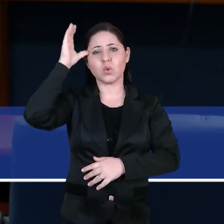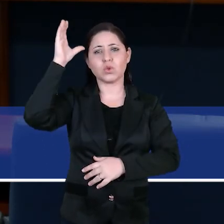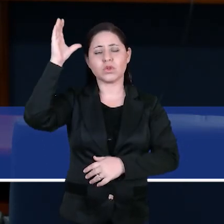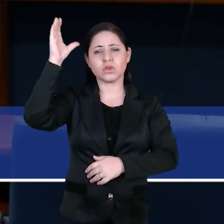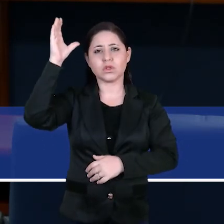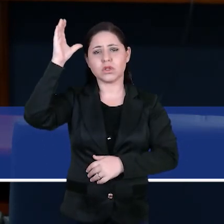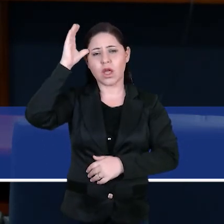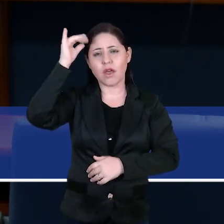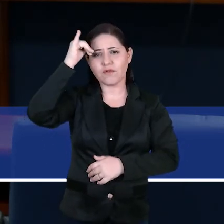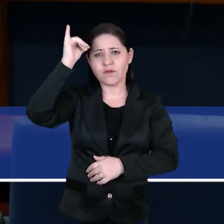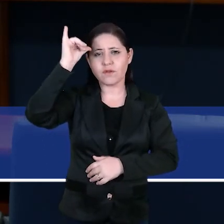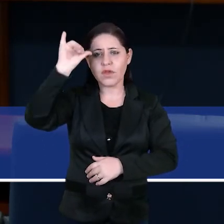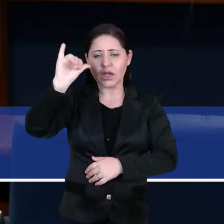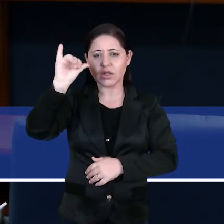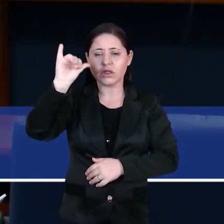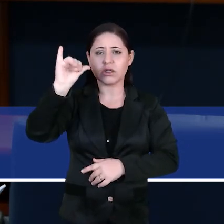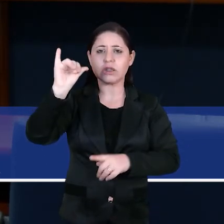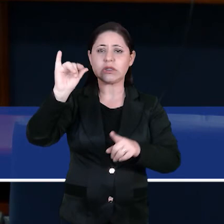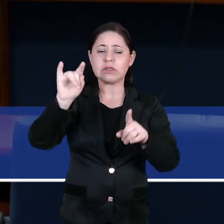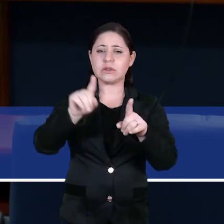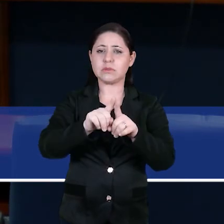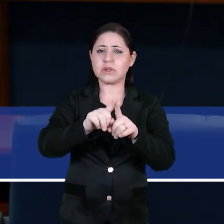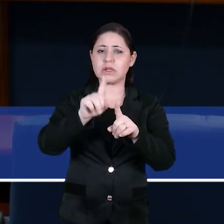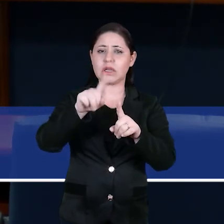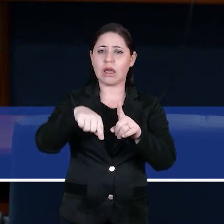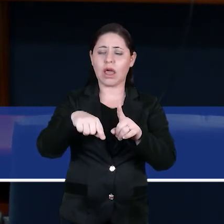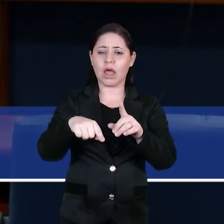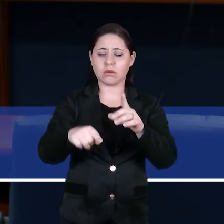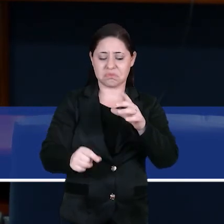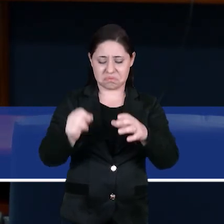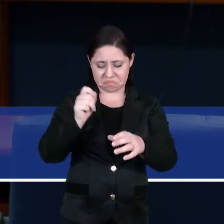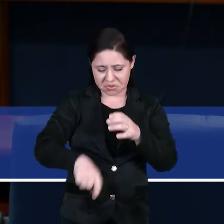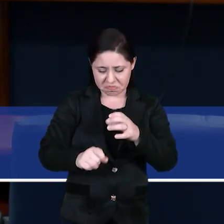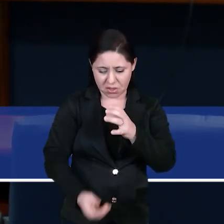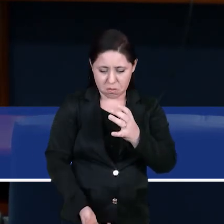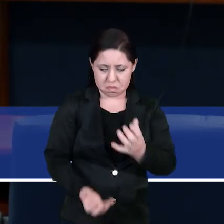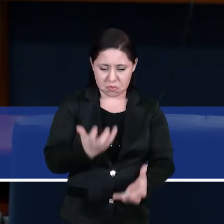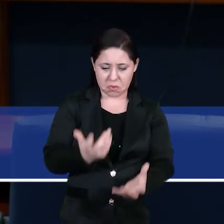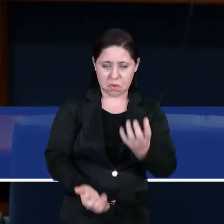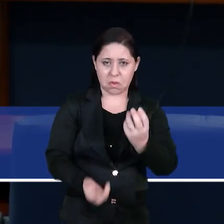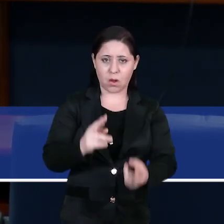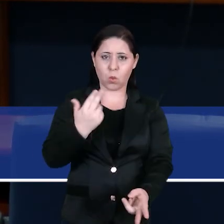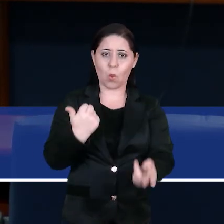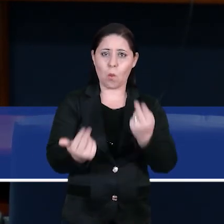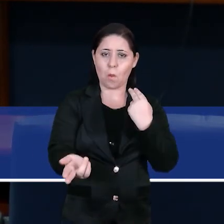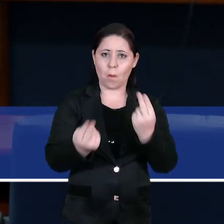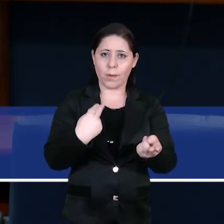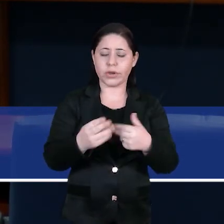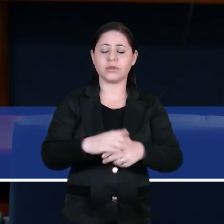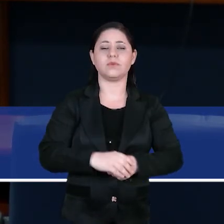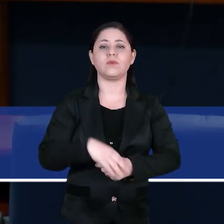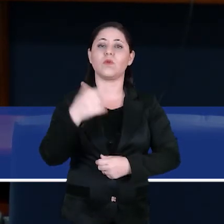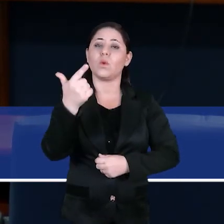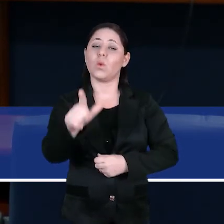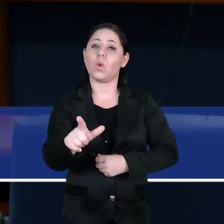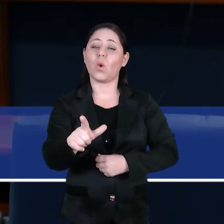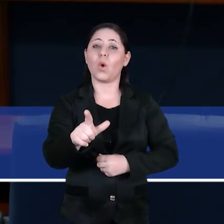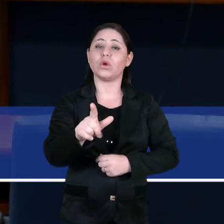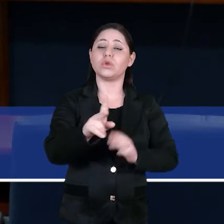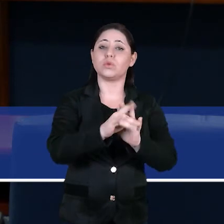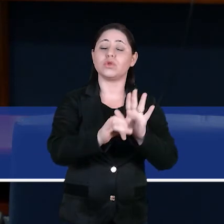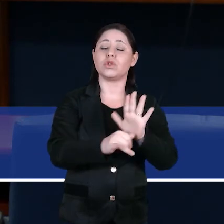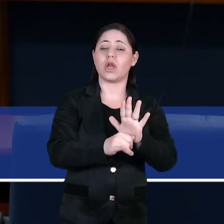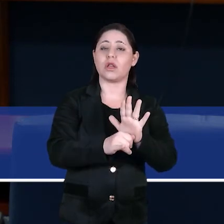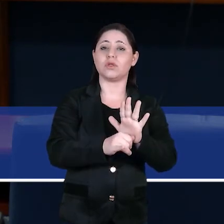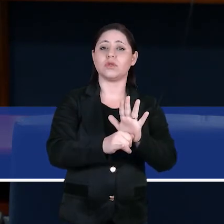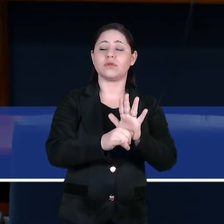de Conscientização, Prevenção e Combate à Prática de Queimadas Urbanas. A outra matéria é de autoria